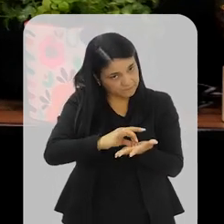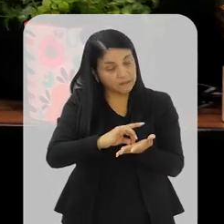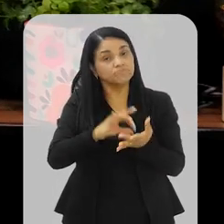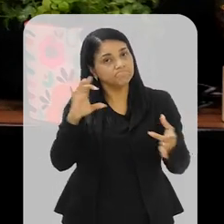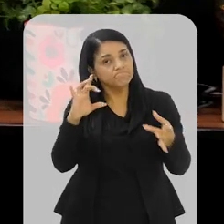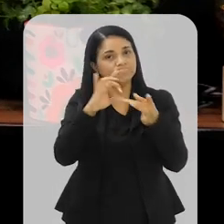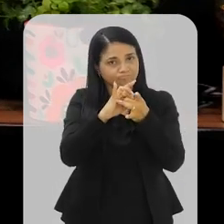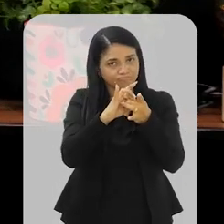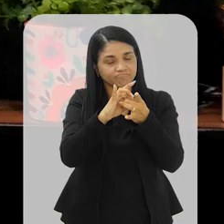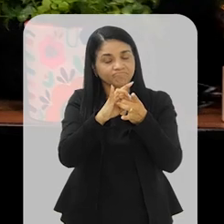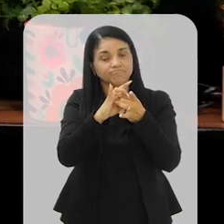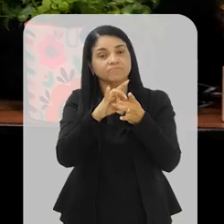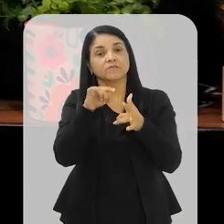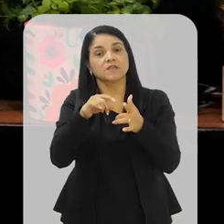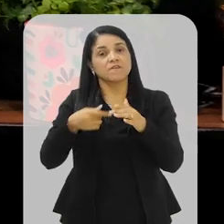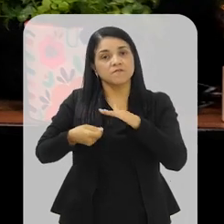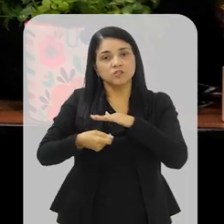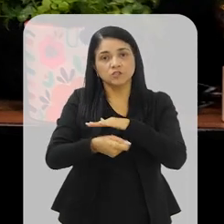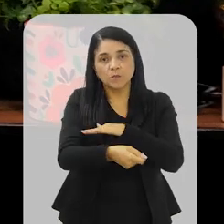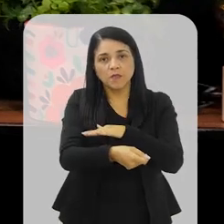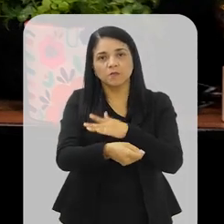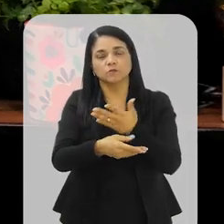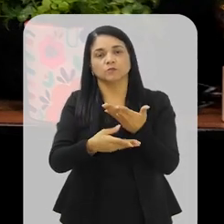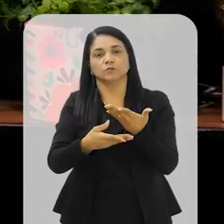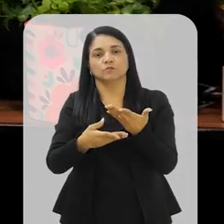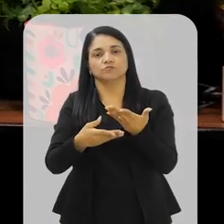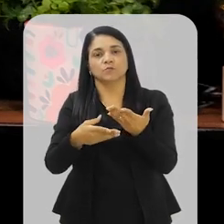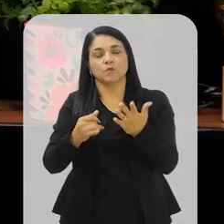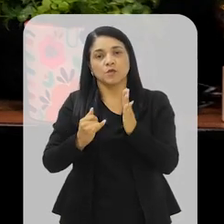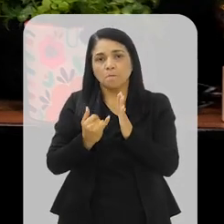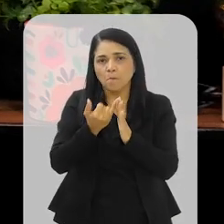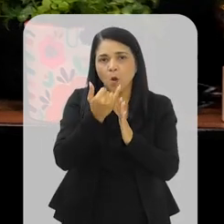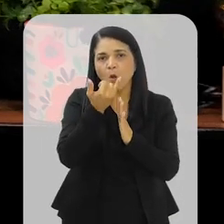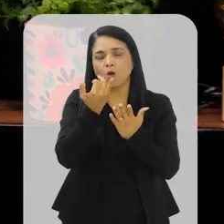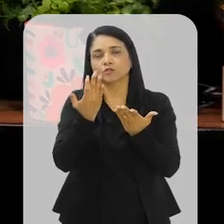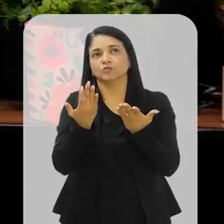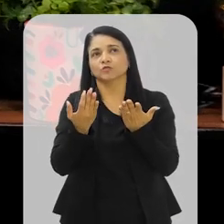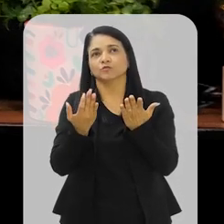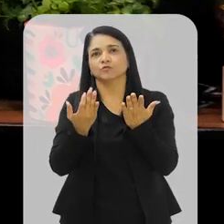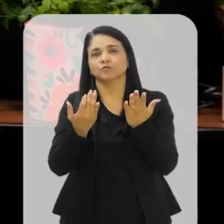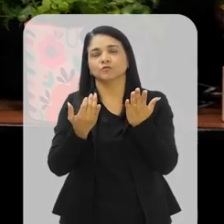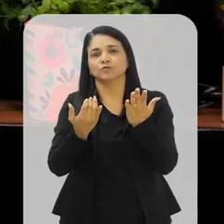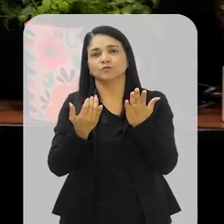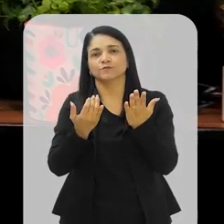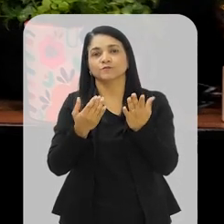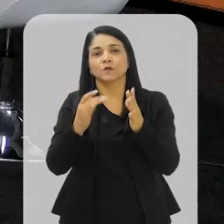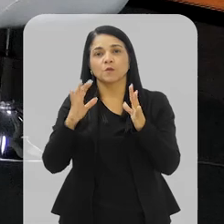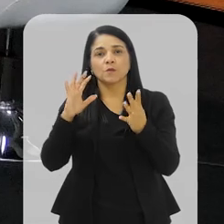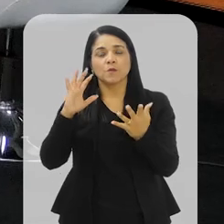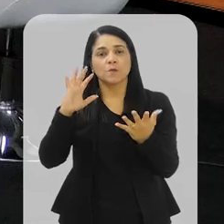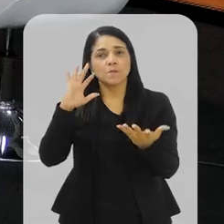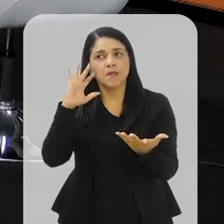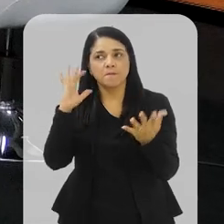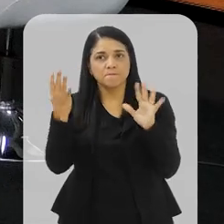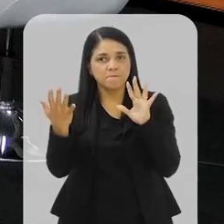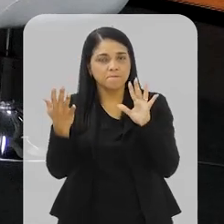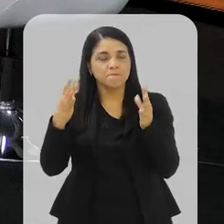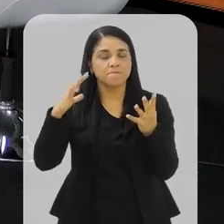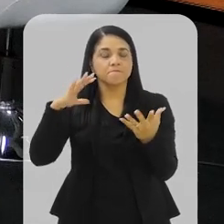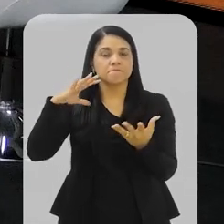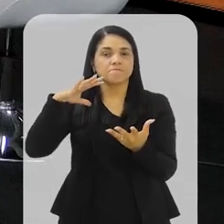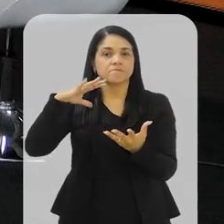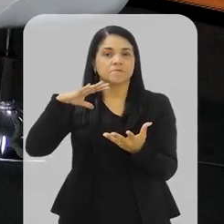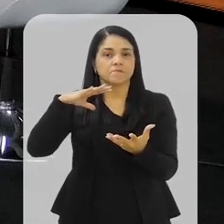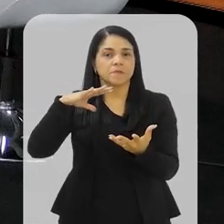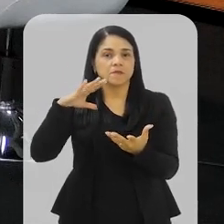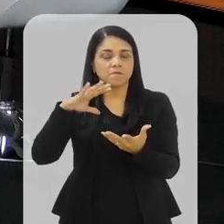estão né a própria questão de eh investimento impostos a questão de Meio Ambiente